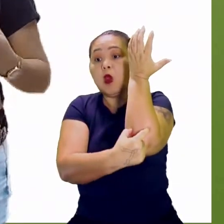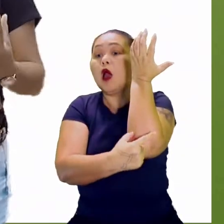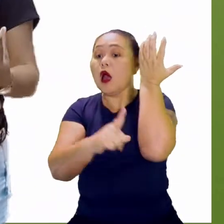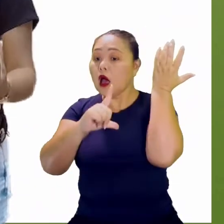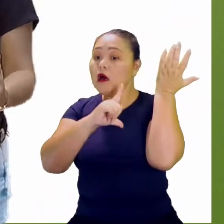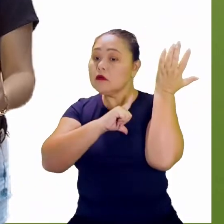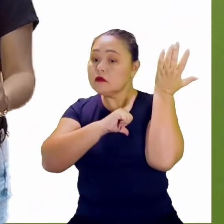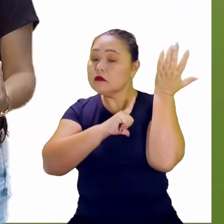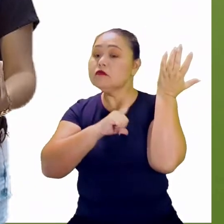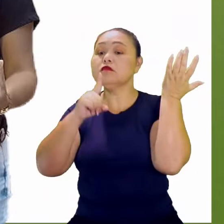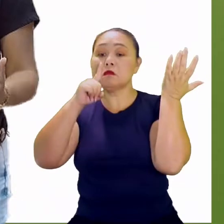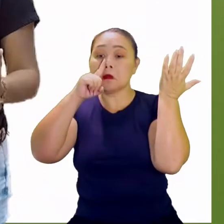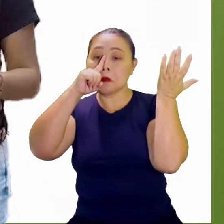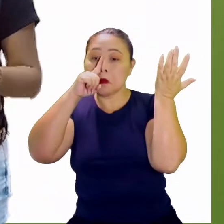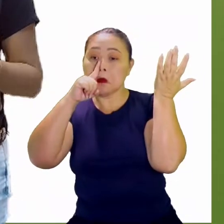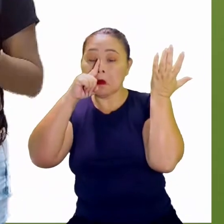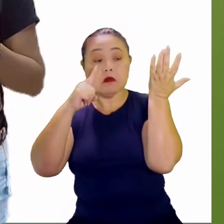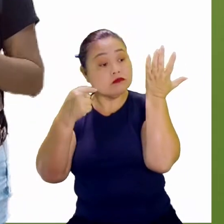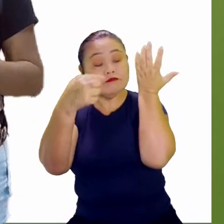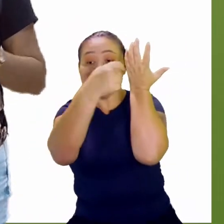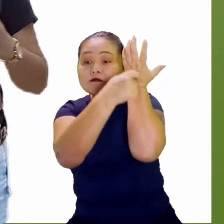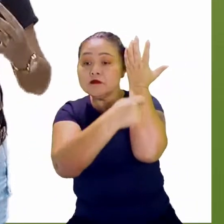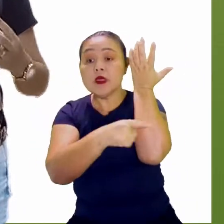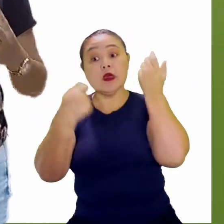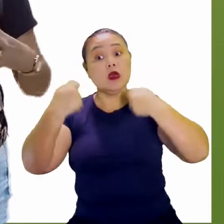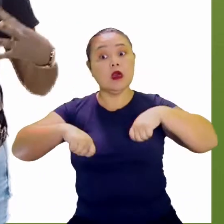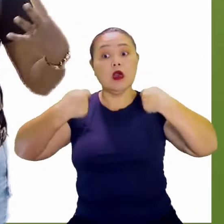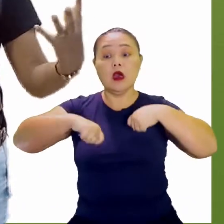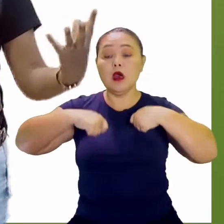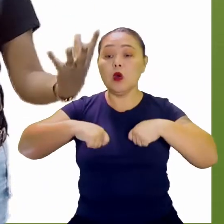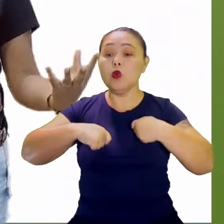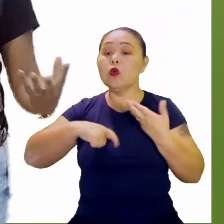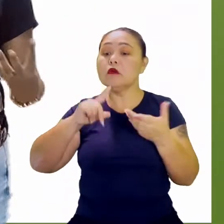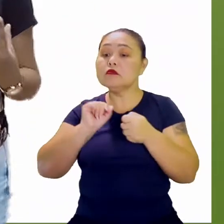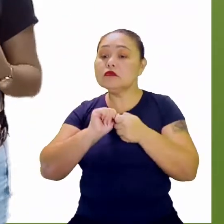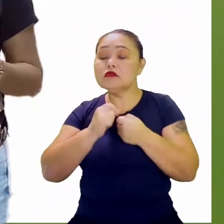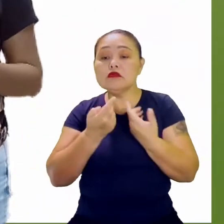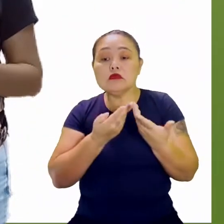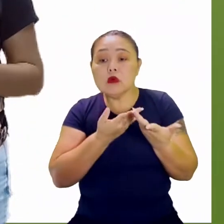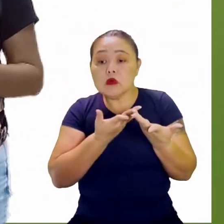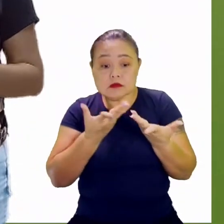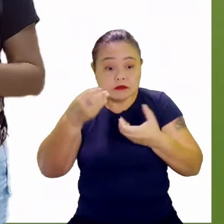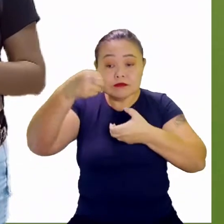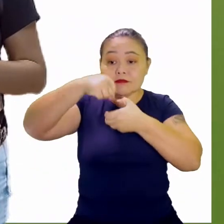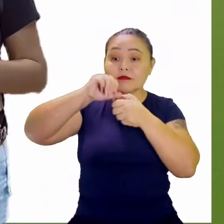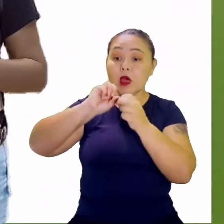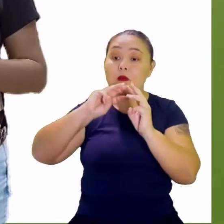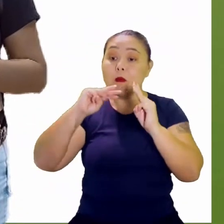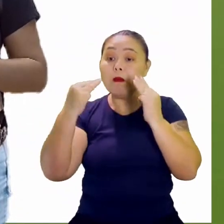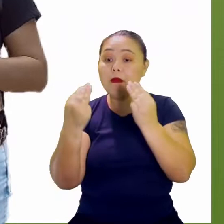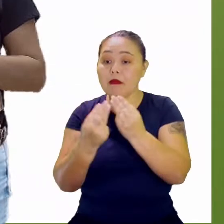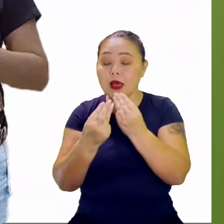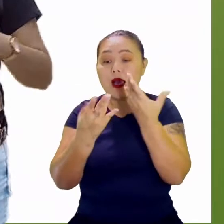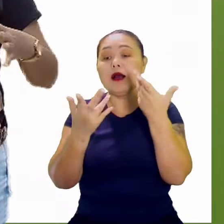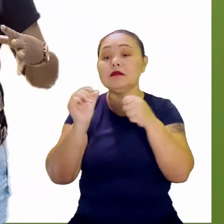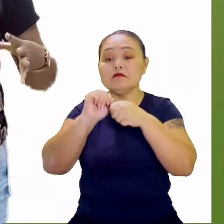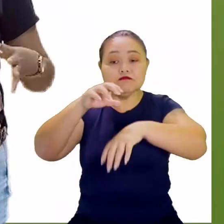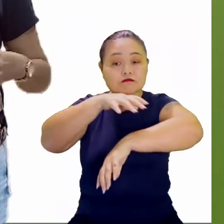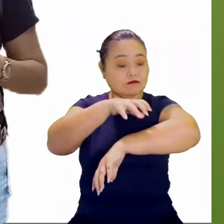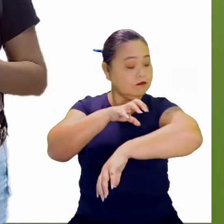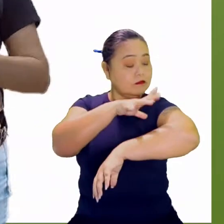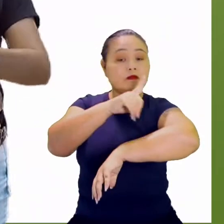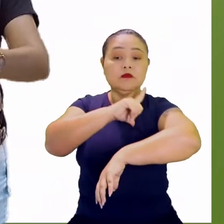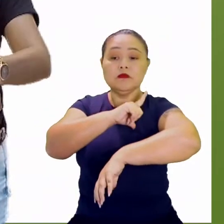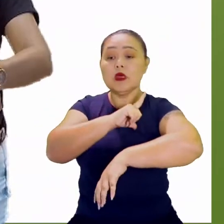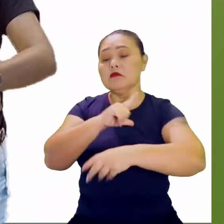que vai me trazer risco. Então, eu preciso ter uma quantidade mínima de massa muscular. É lógico que tem vários fatores